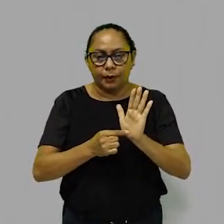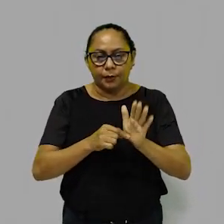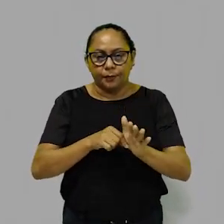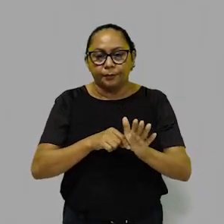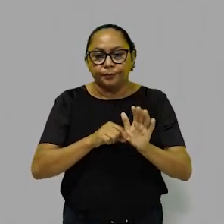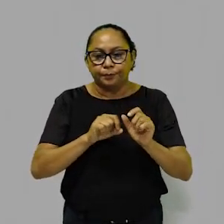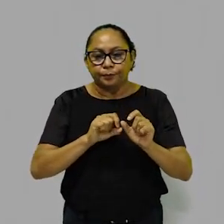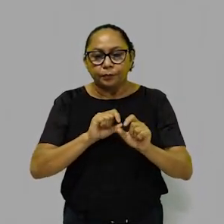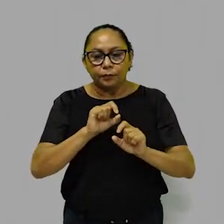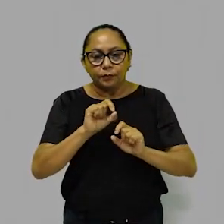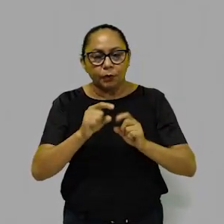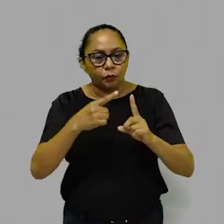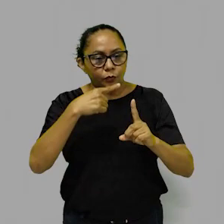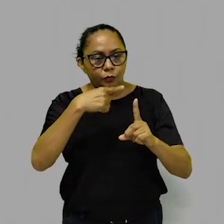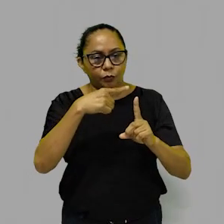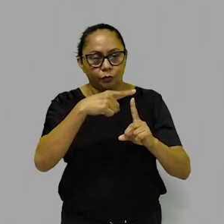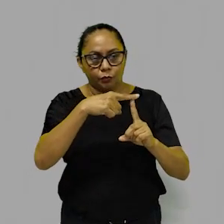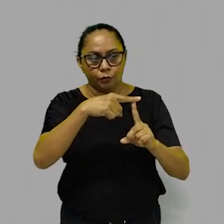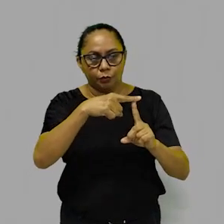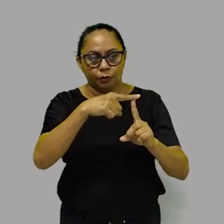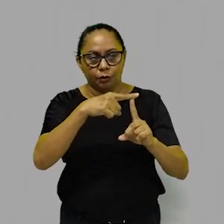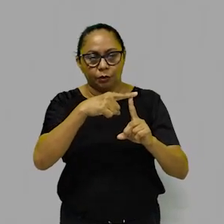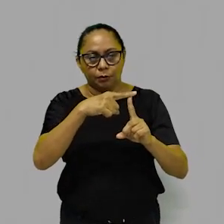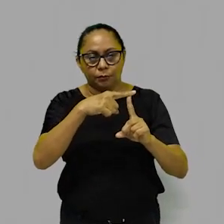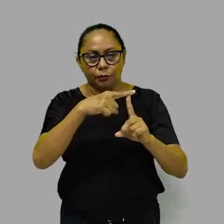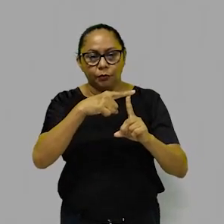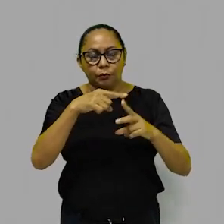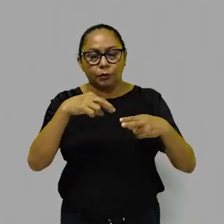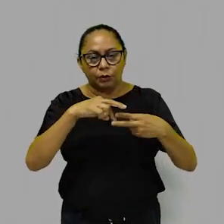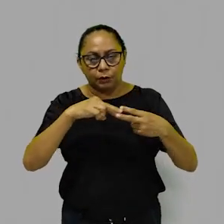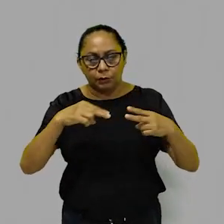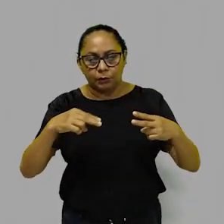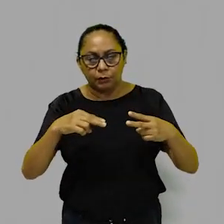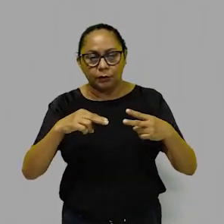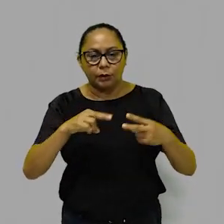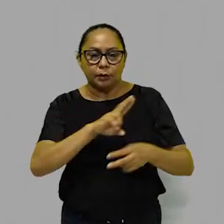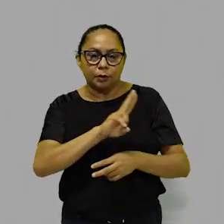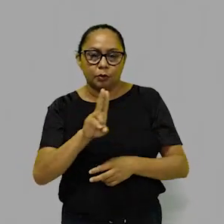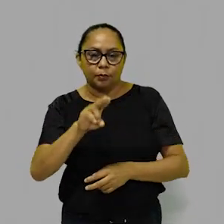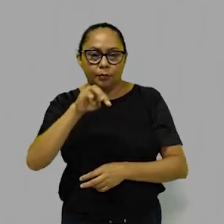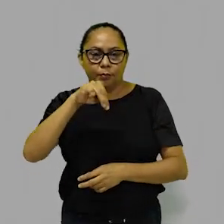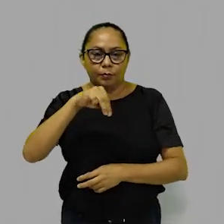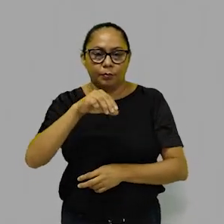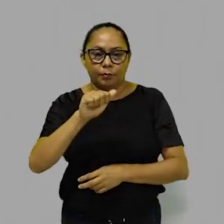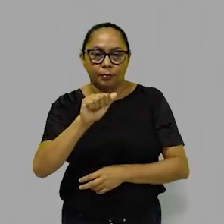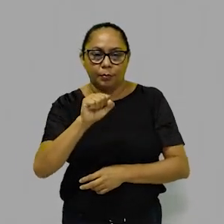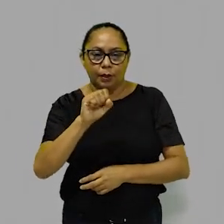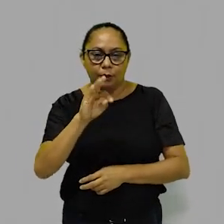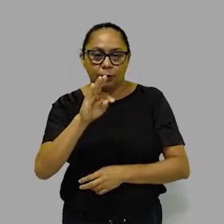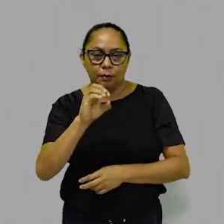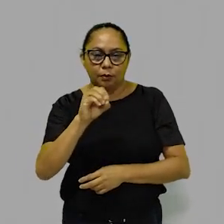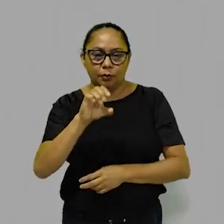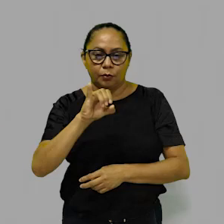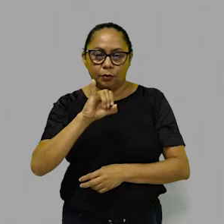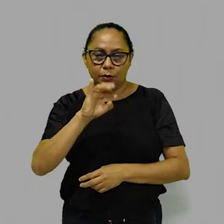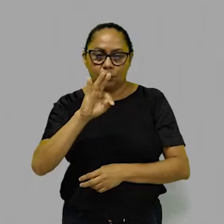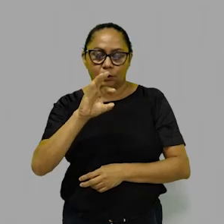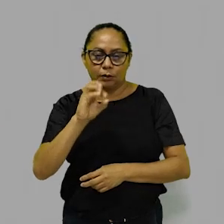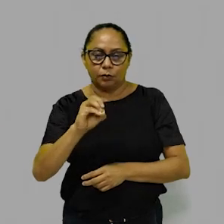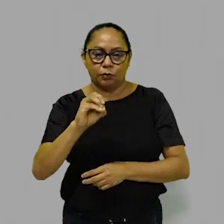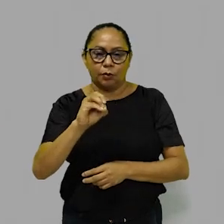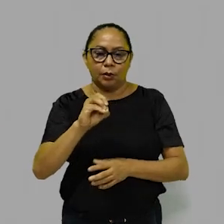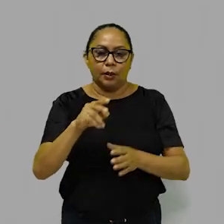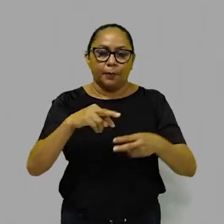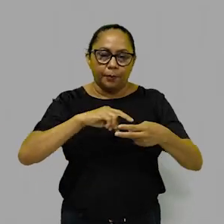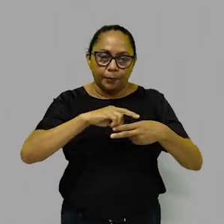para um tipo de célula chamado mastócito. Esse mastócito aqui, que é uma célula do tecido conjuntivo, está